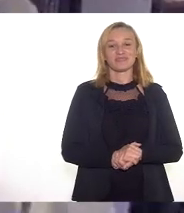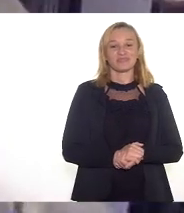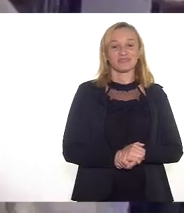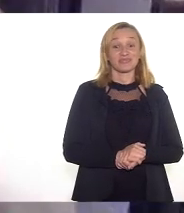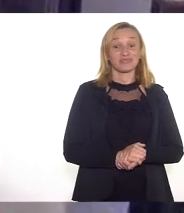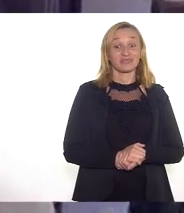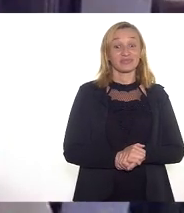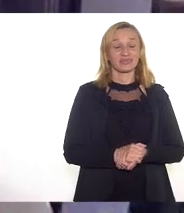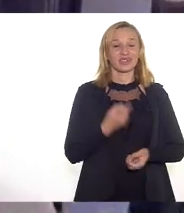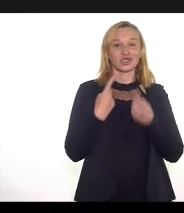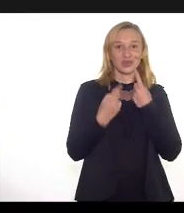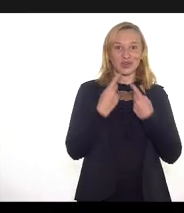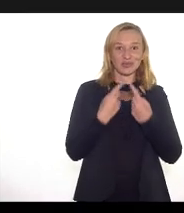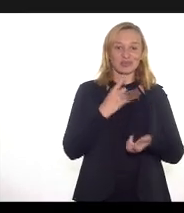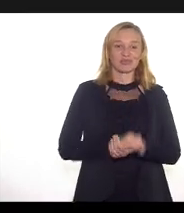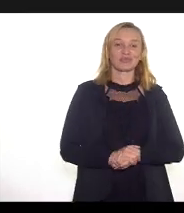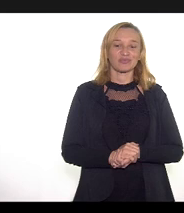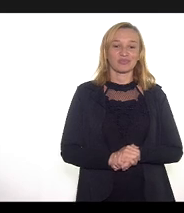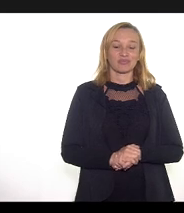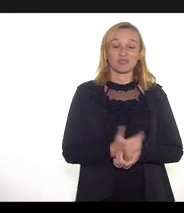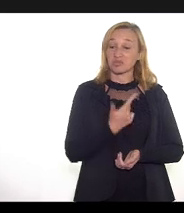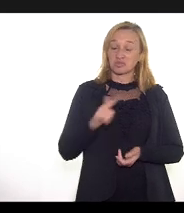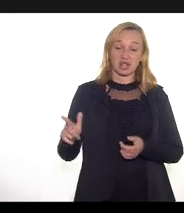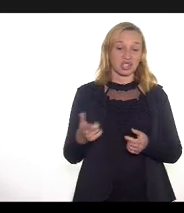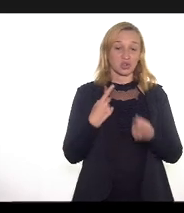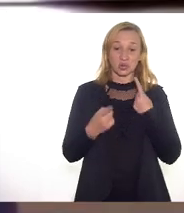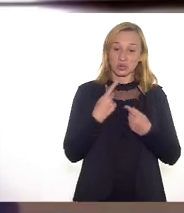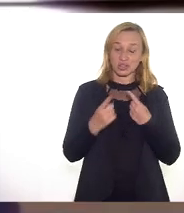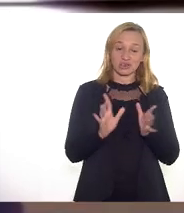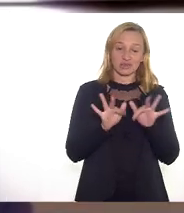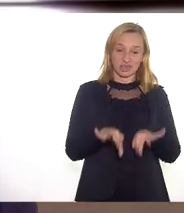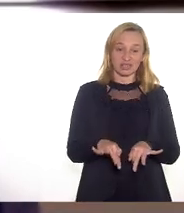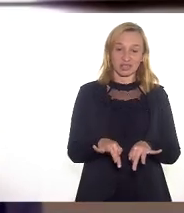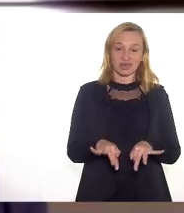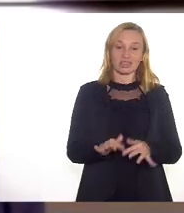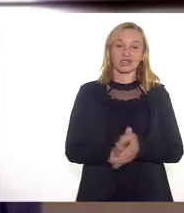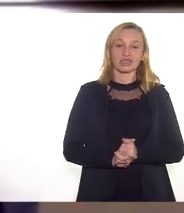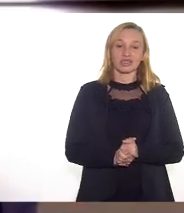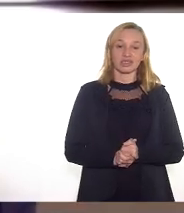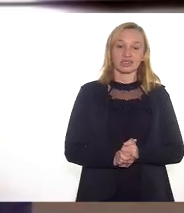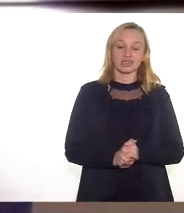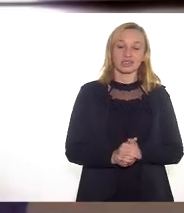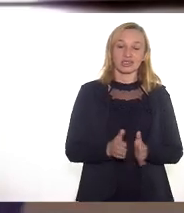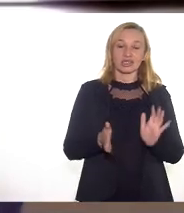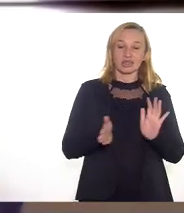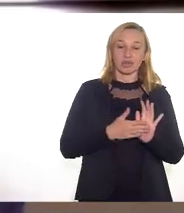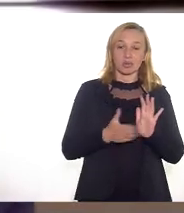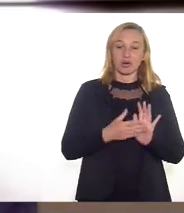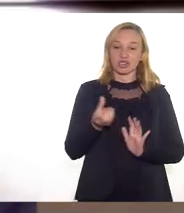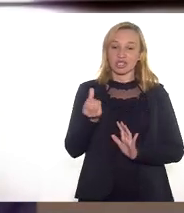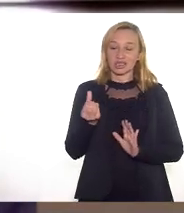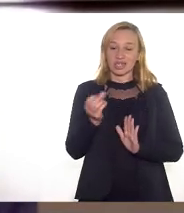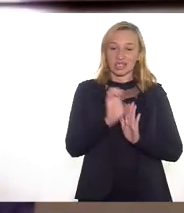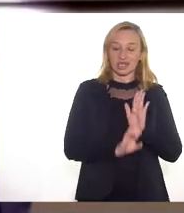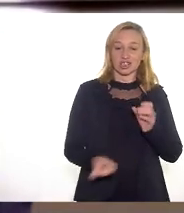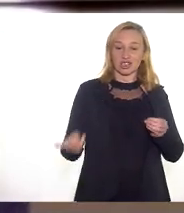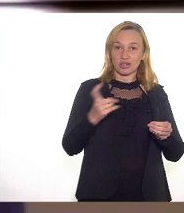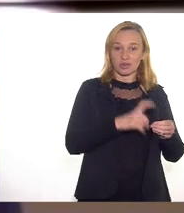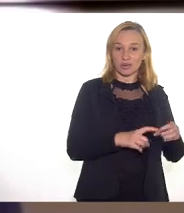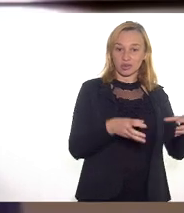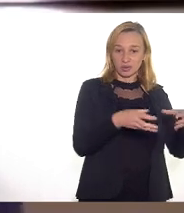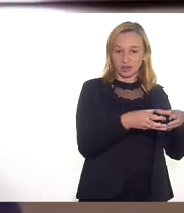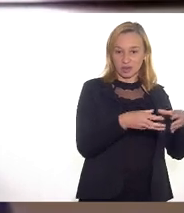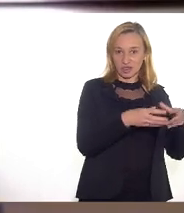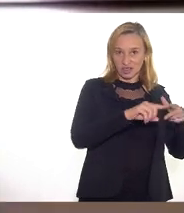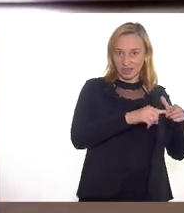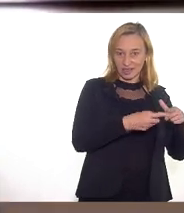Pareceres emitidos em discussão. Não havendo quem queira discutir, encerrada a discussão. O presente proposta recebeu 6 emendas e retorna